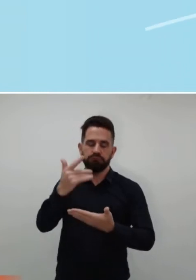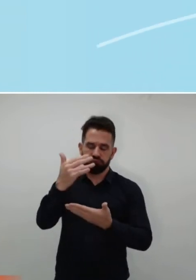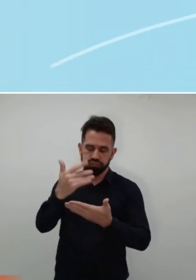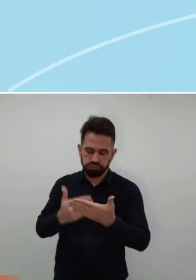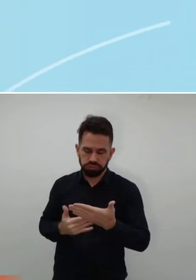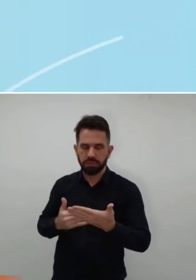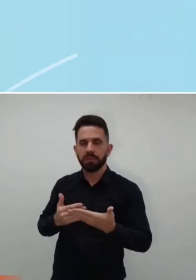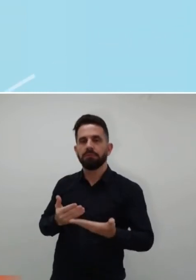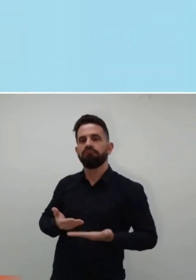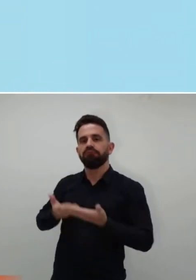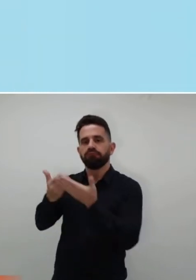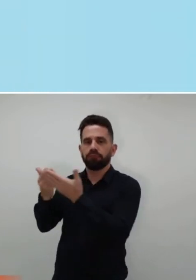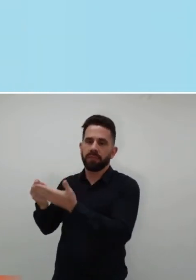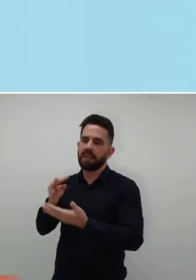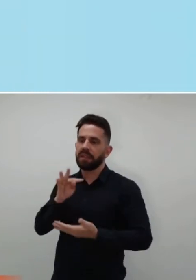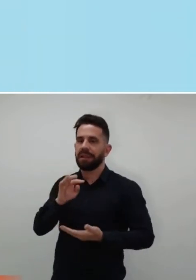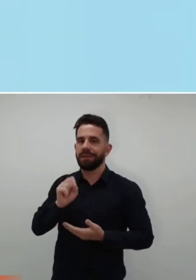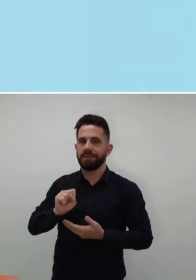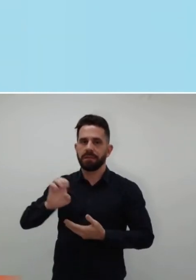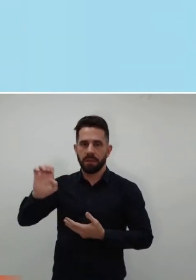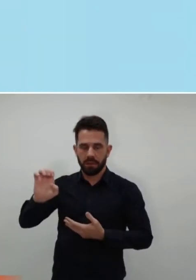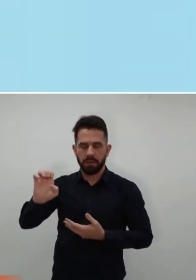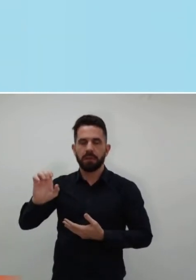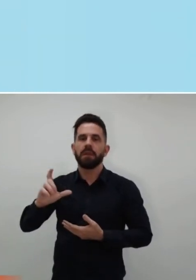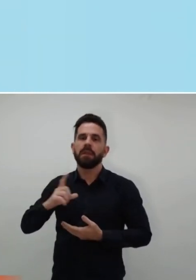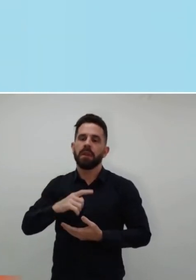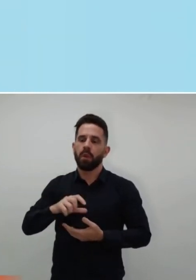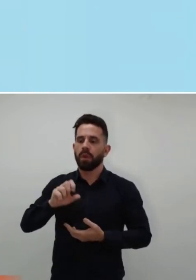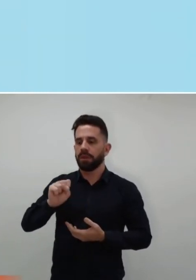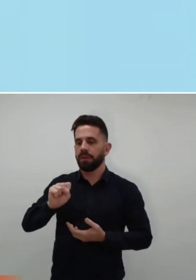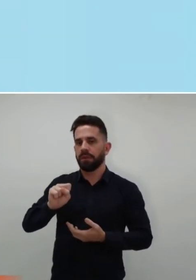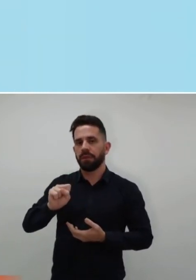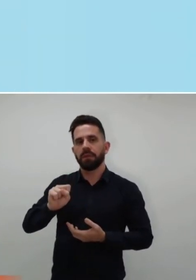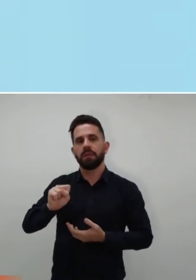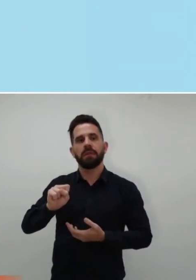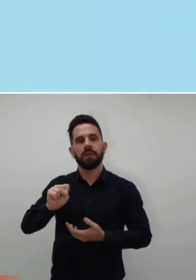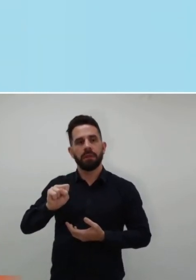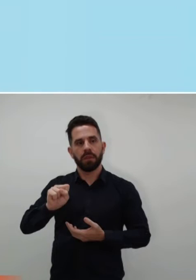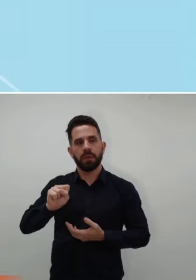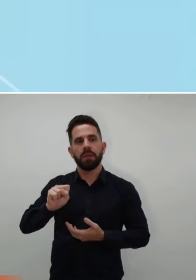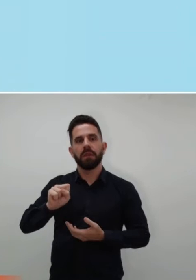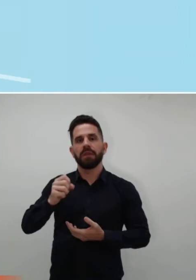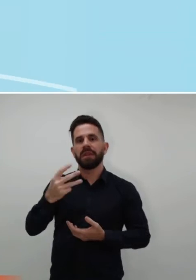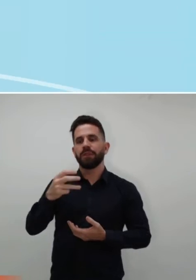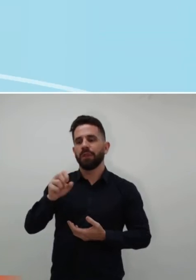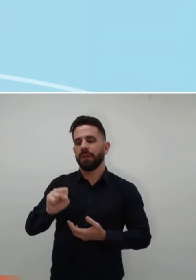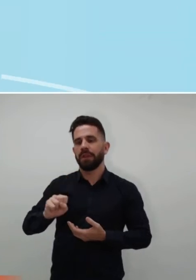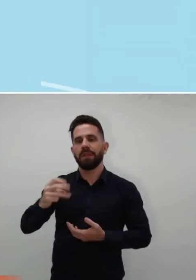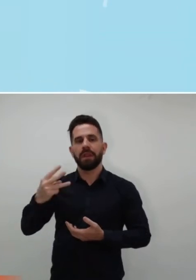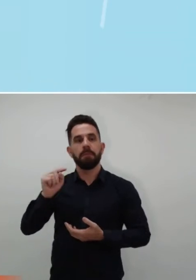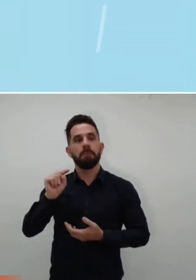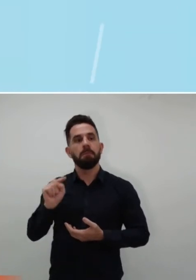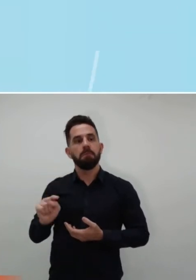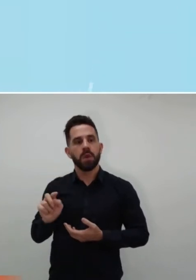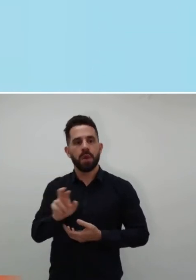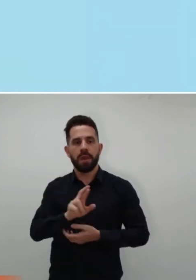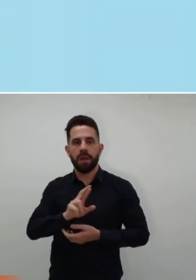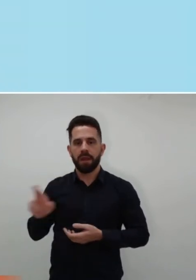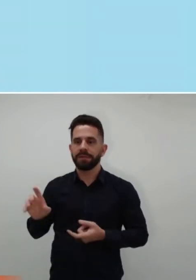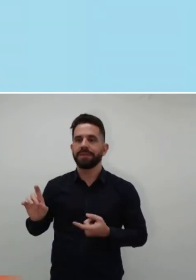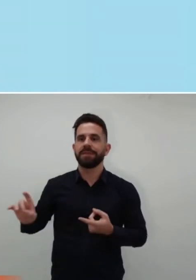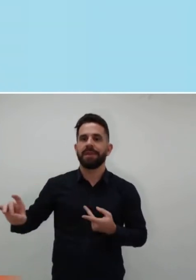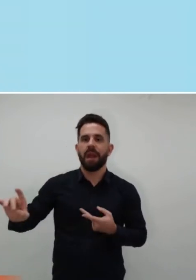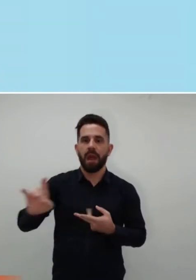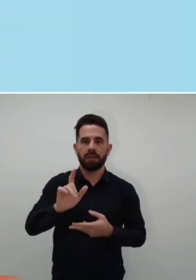uma média de 383 mil reais por cada político. No grupo de militares